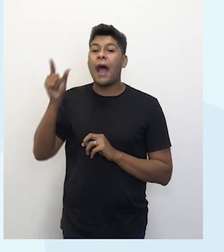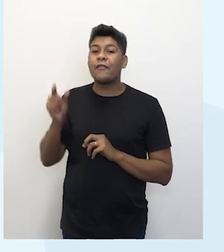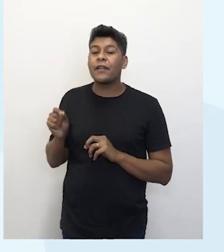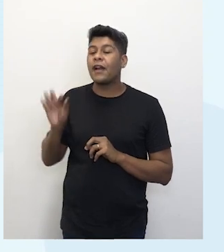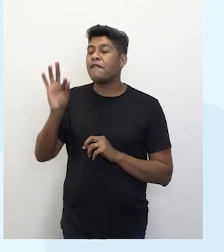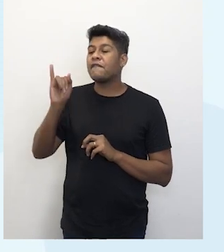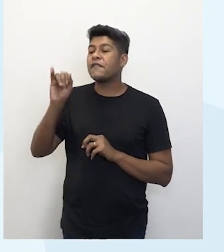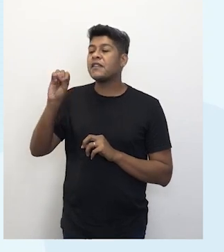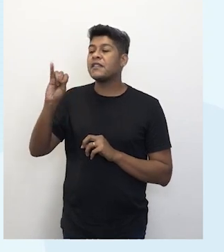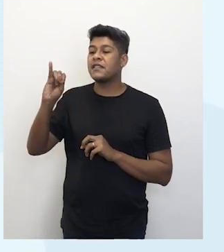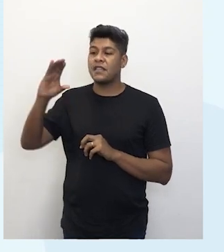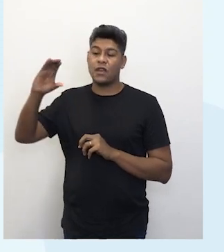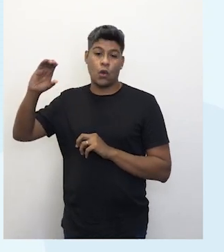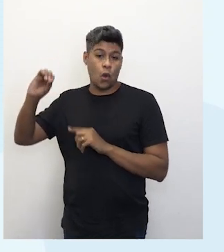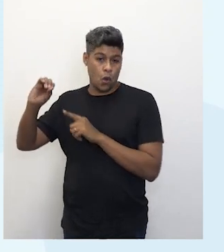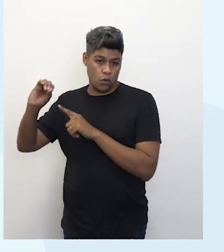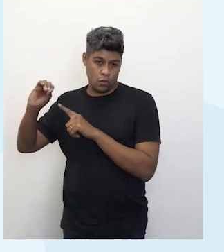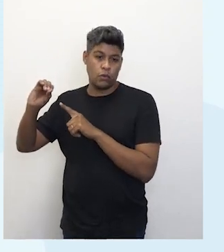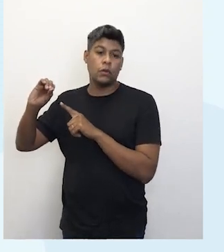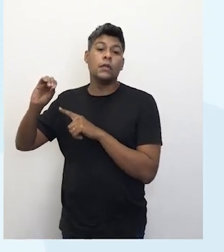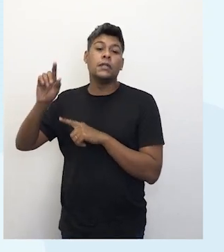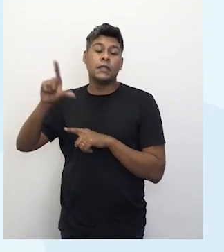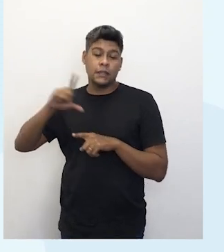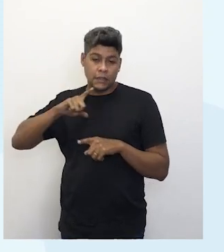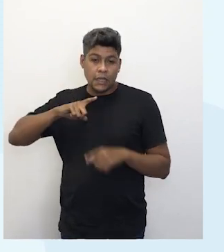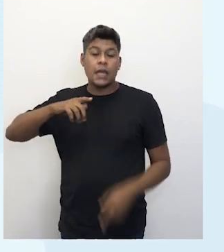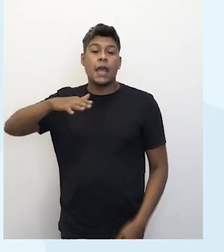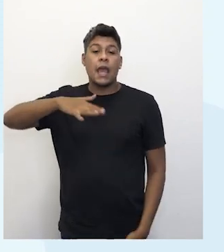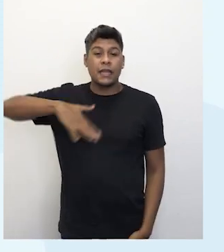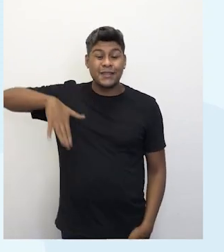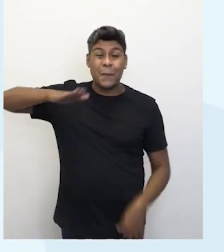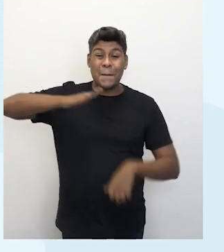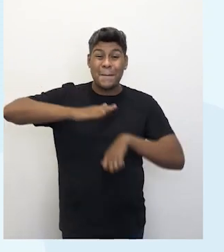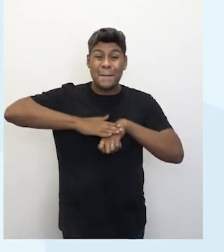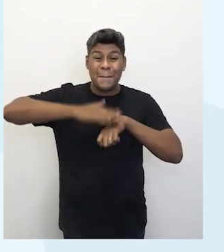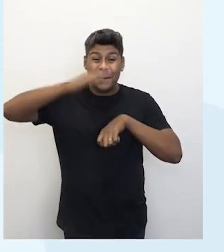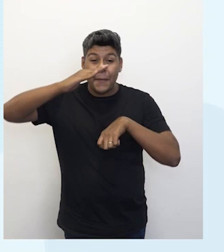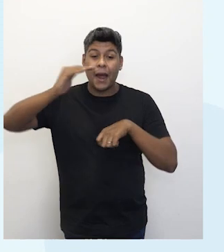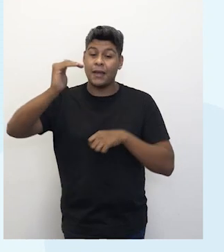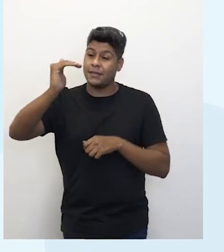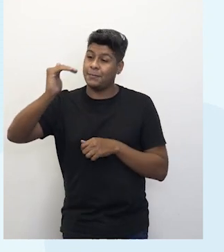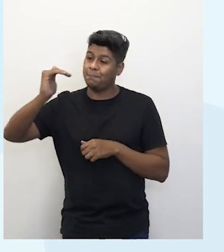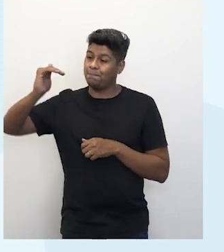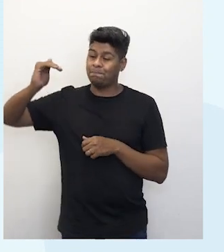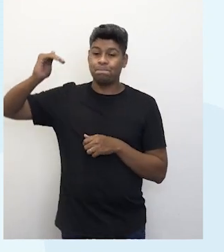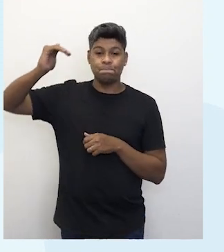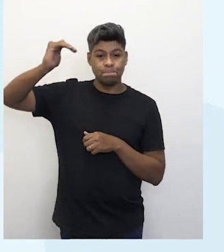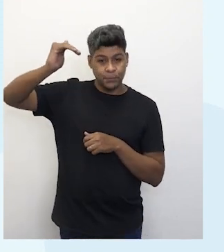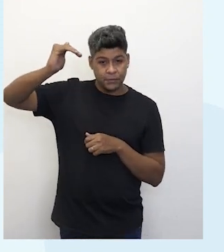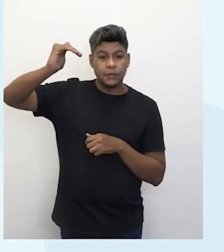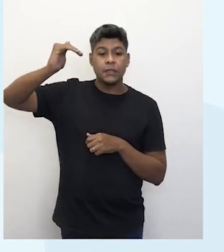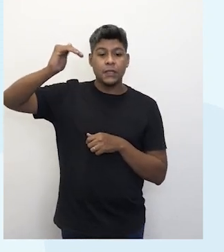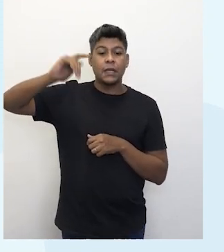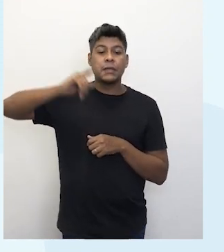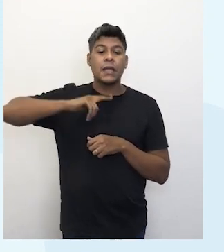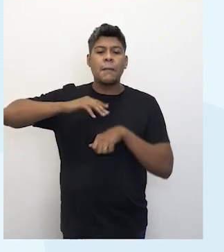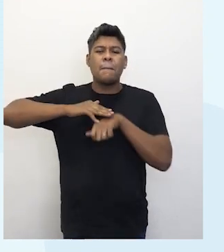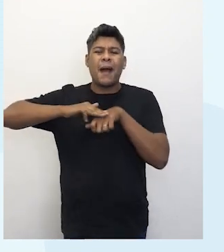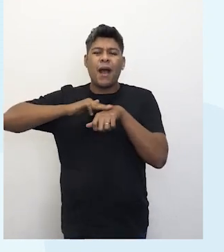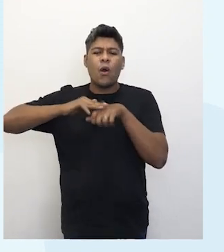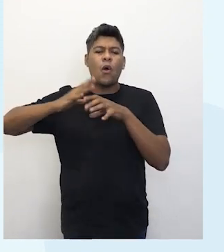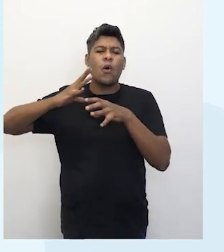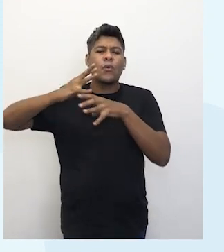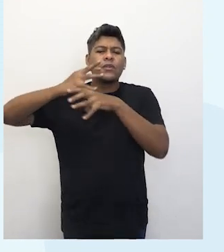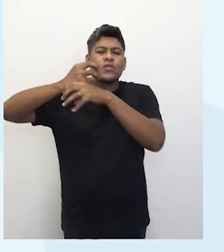né então nós temos aí África física nas regiões mais elevadas aí nós está com o marronzinho mais